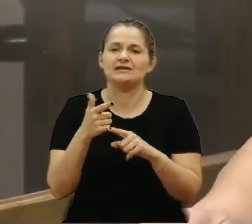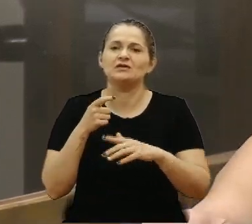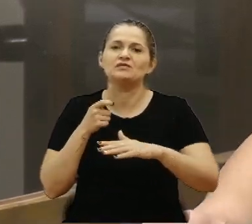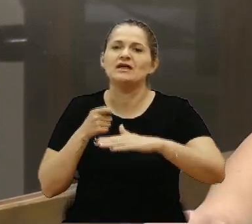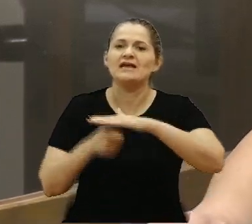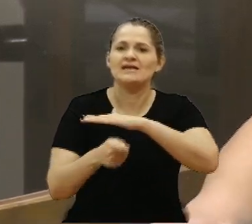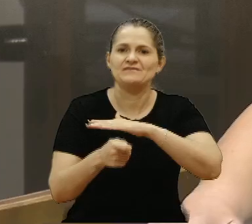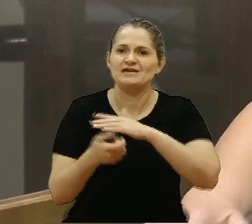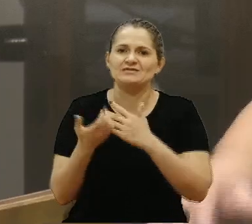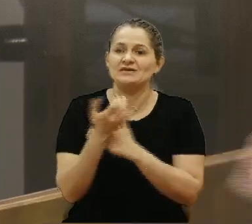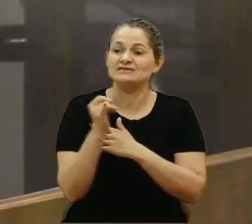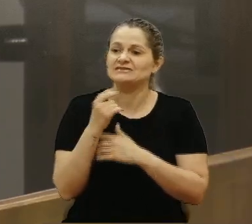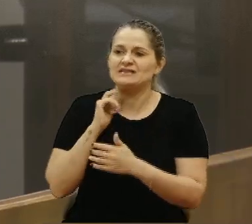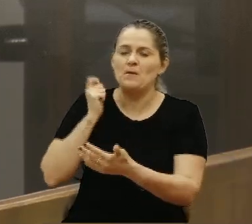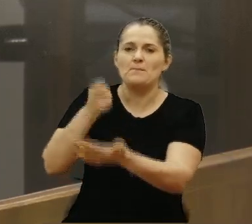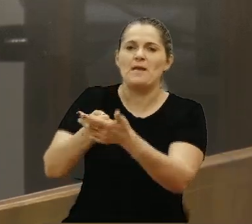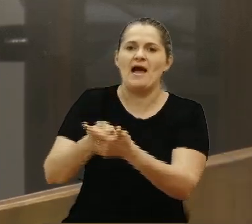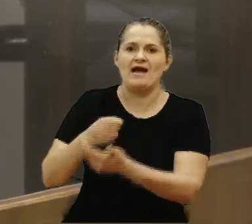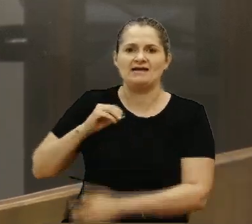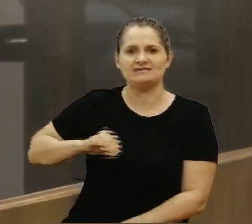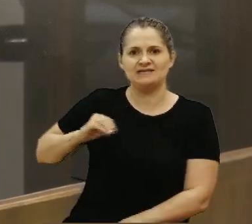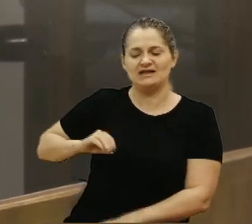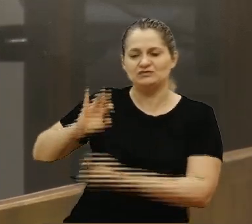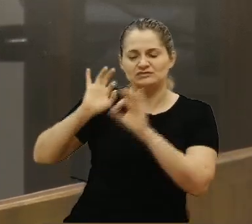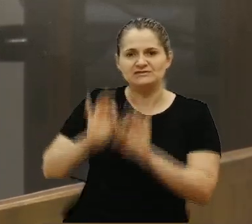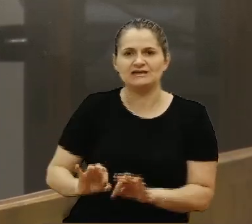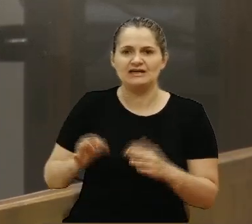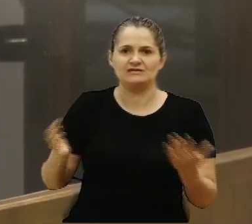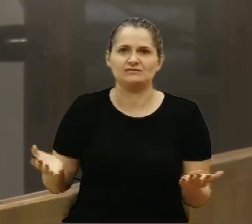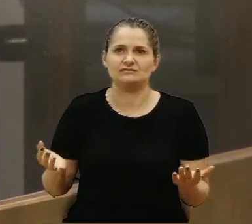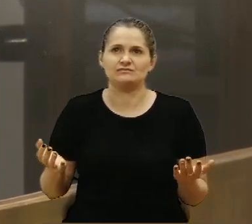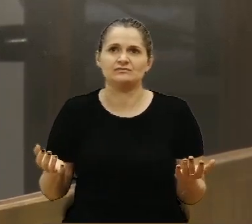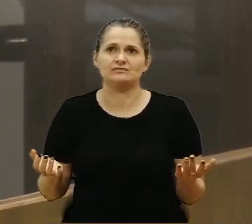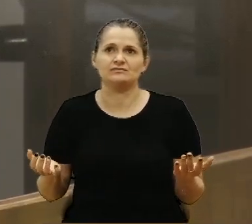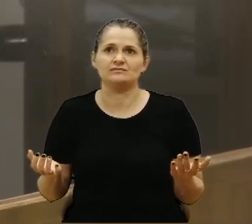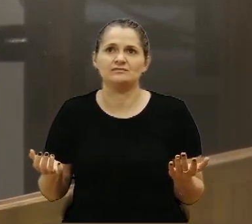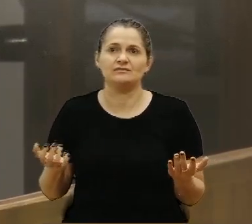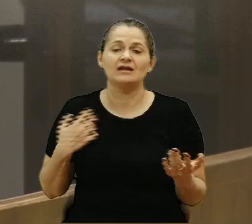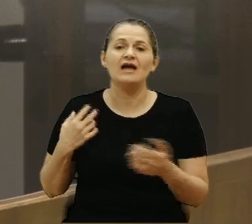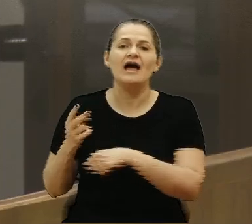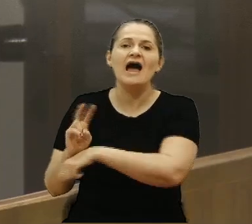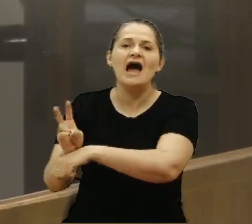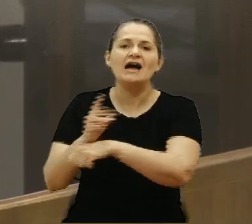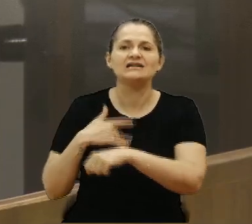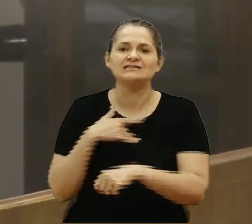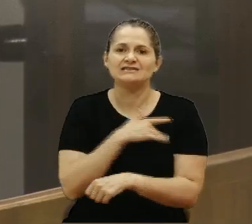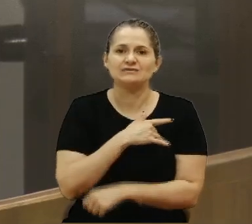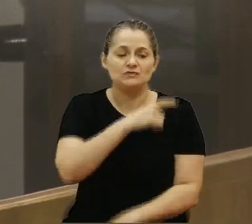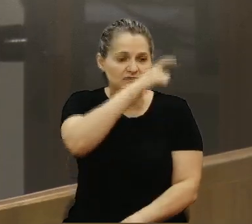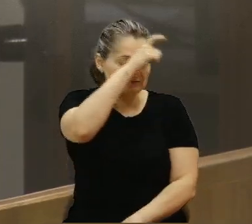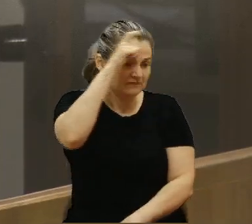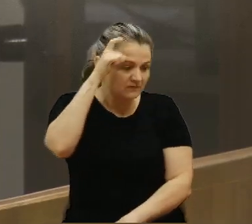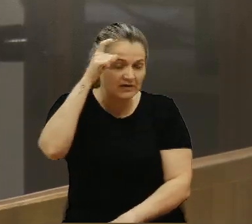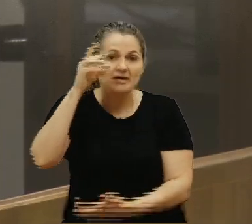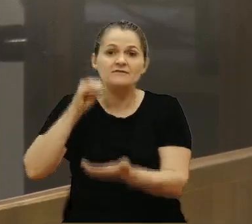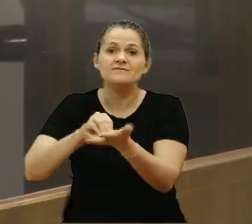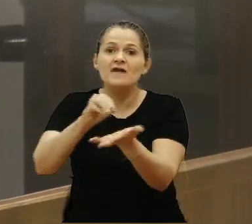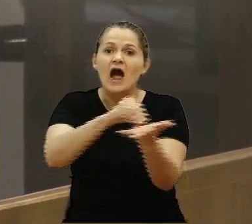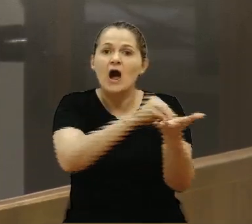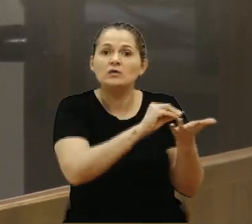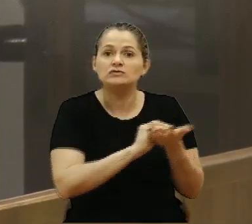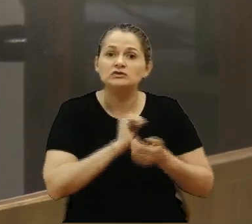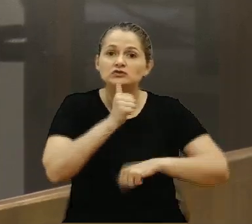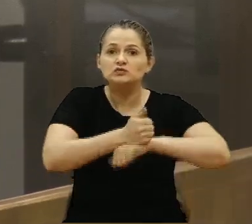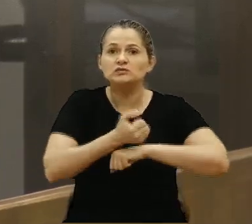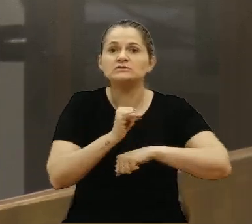gente lá na ponta. Não tem... Agente de saúde é uma coisa... Técnico de enfermagem tem lugar que não tem gente nem para substituir o que